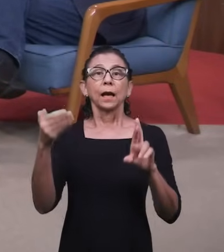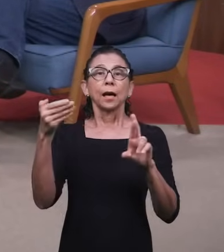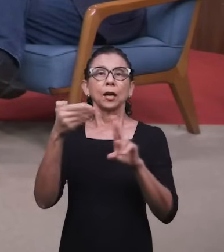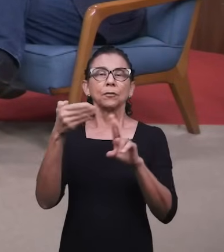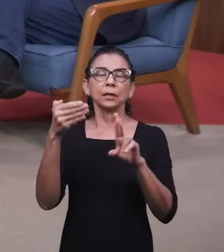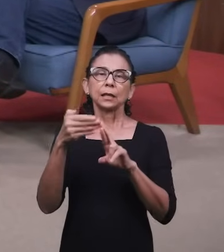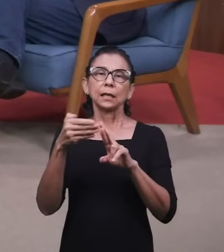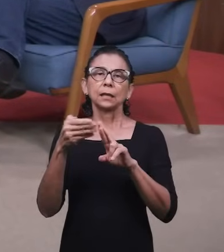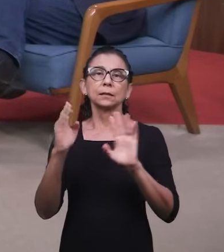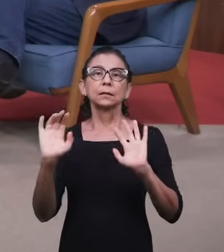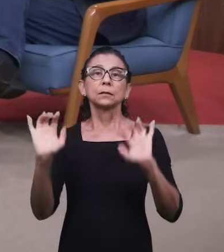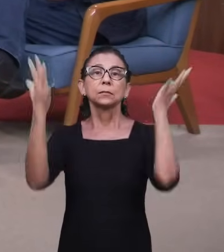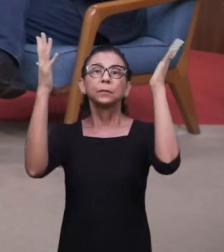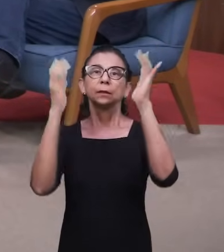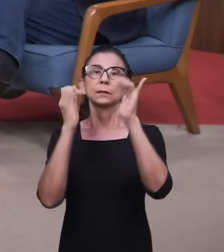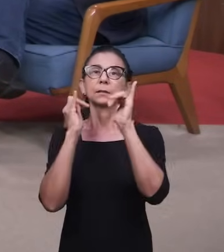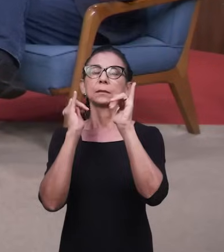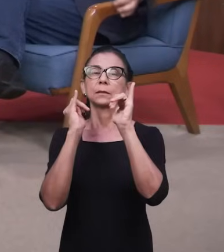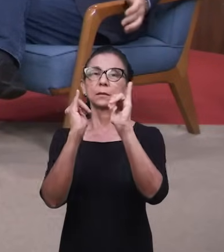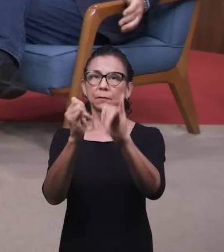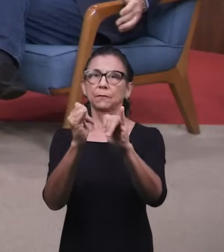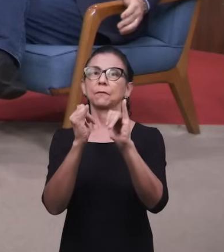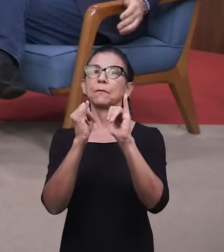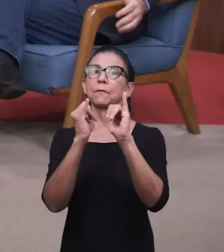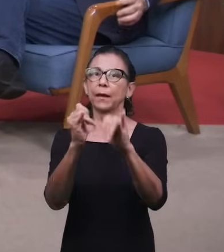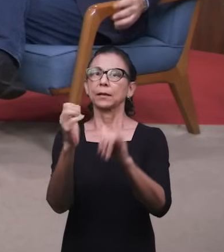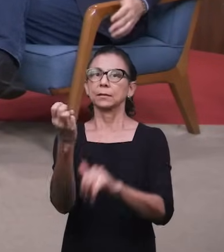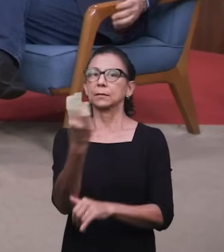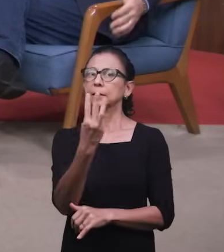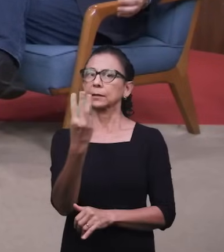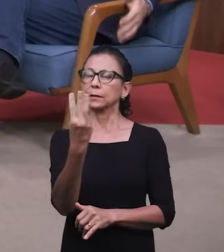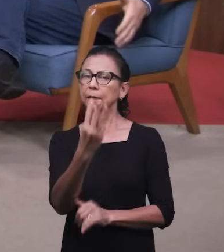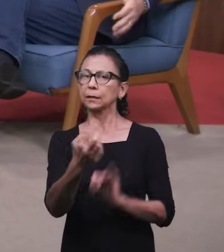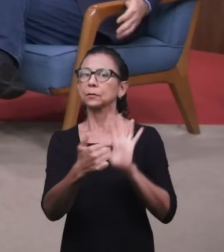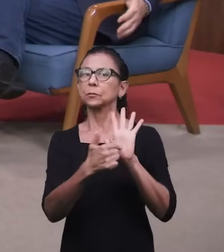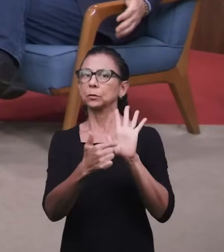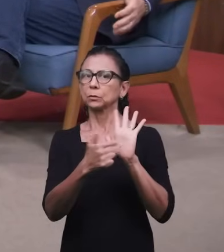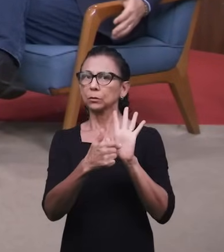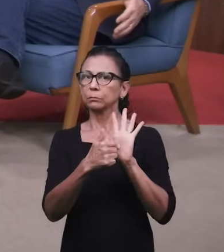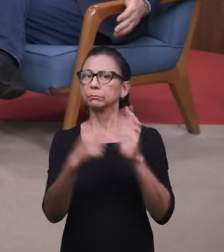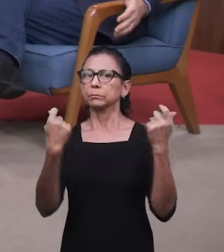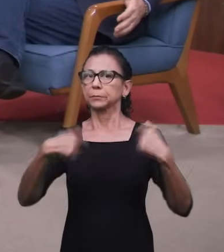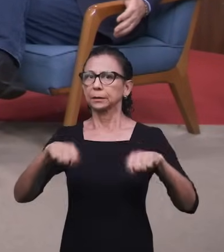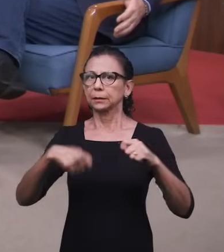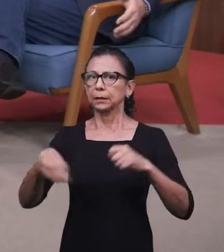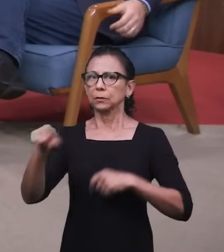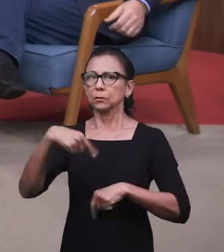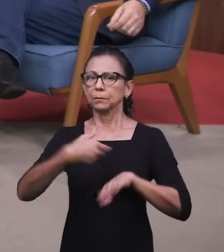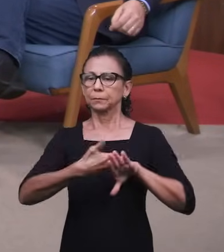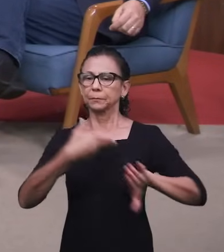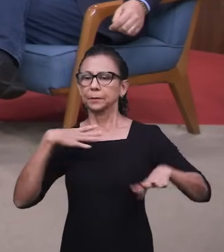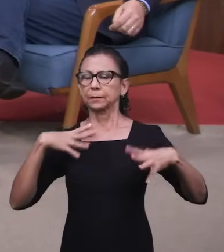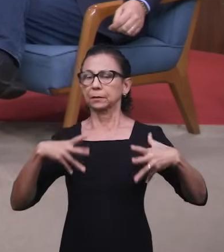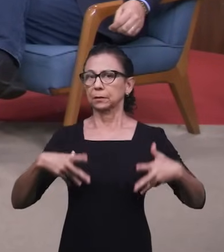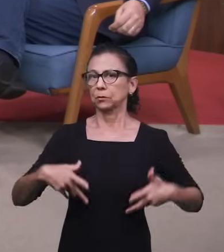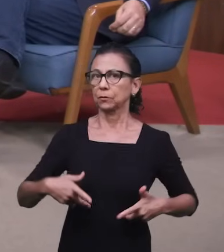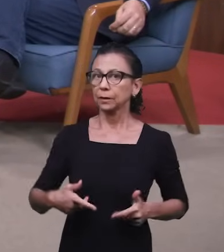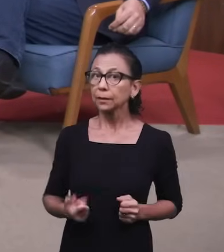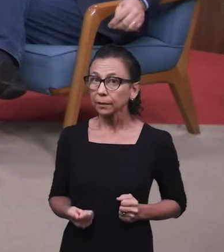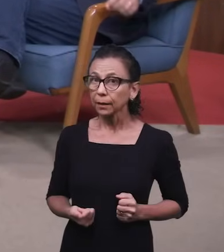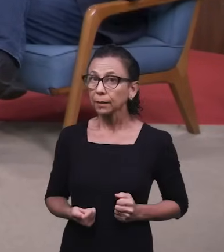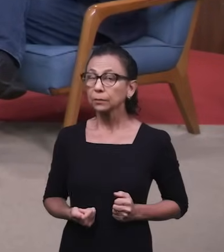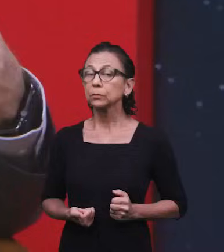né? A igreja consciente do momento que nós estamos vivendo e na necessidade de estarmos preparados, não é isso? De